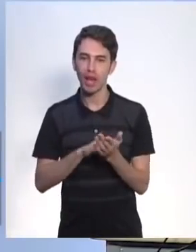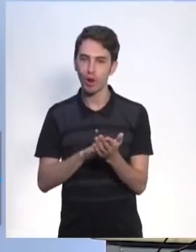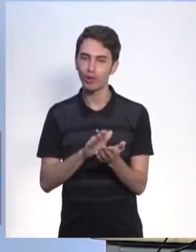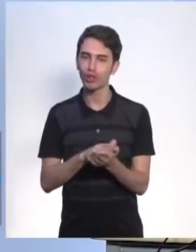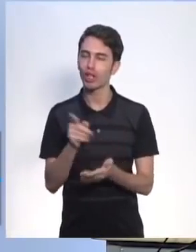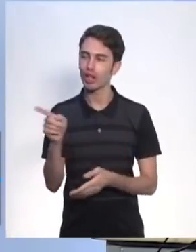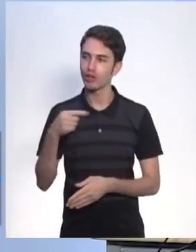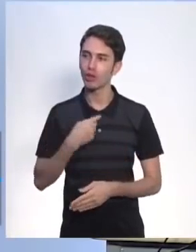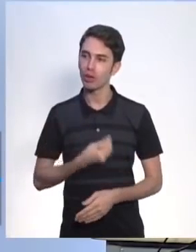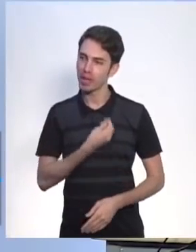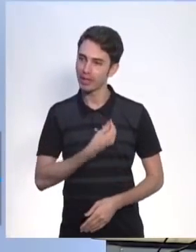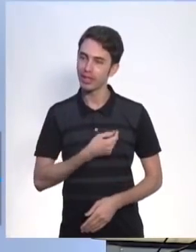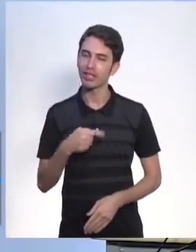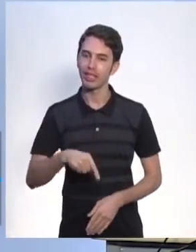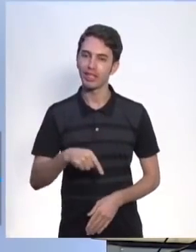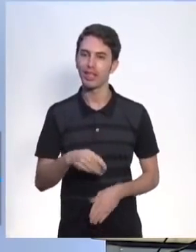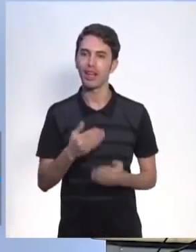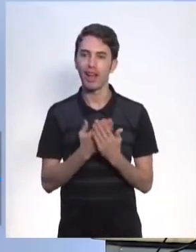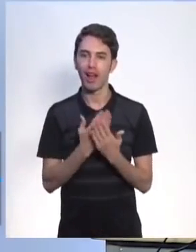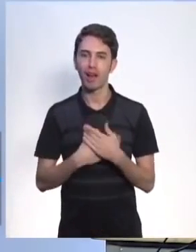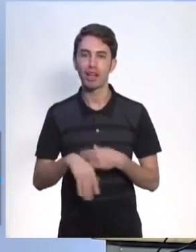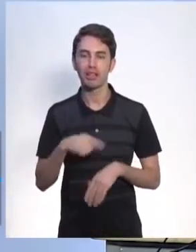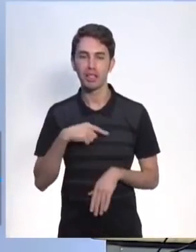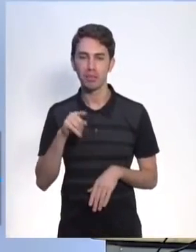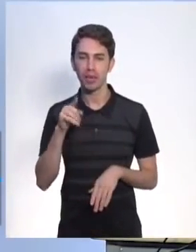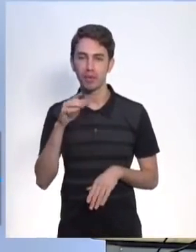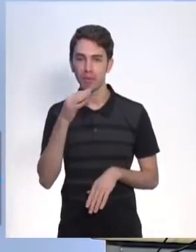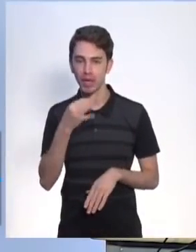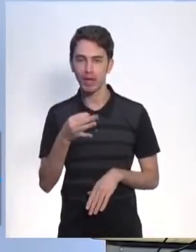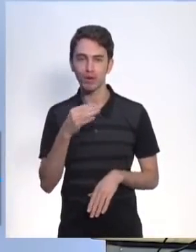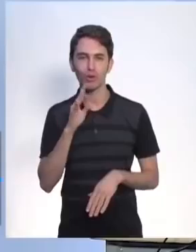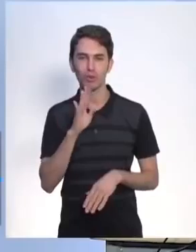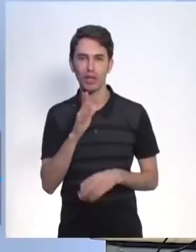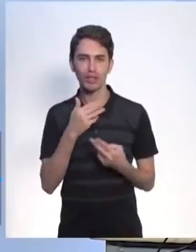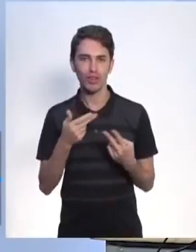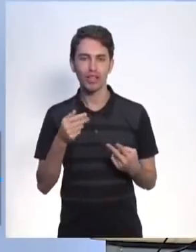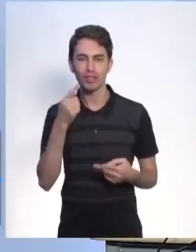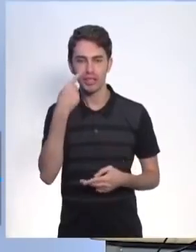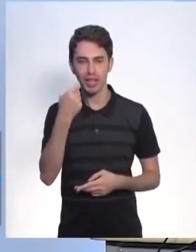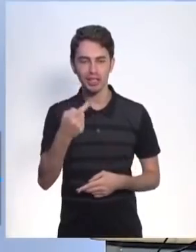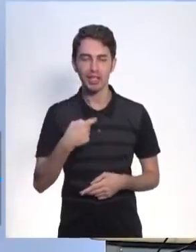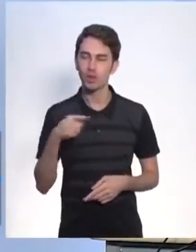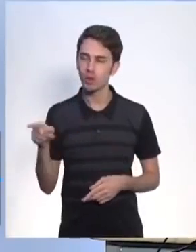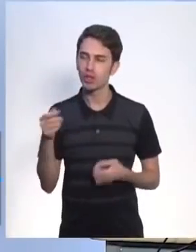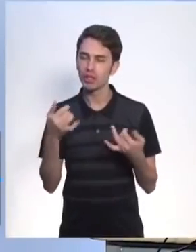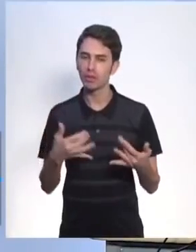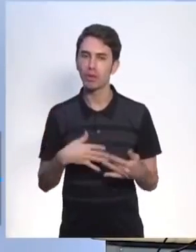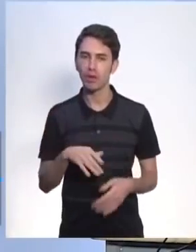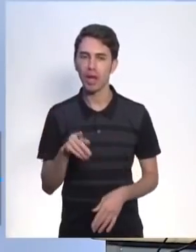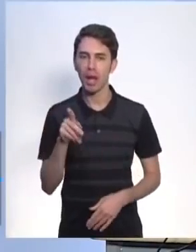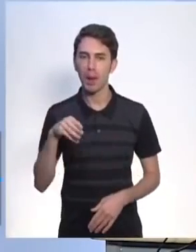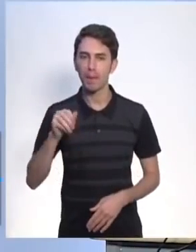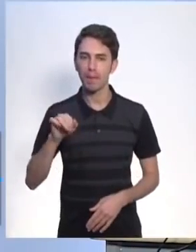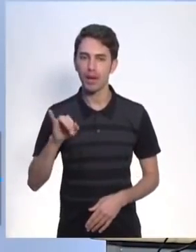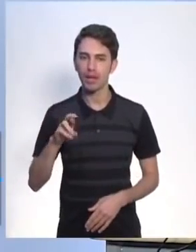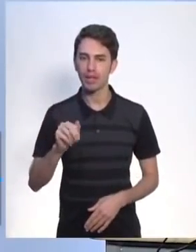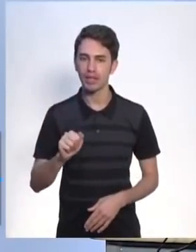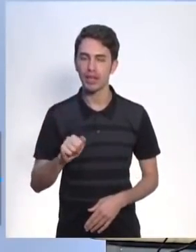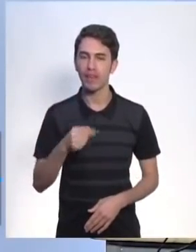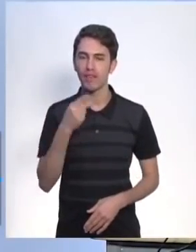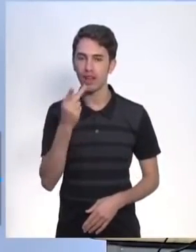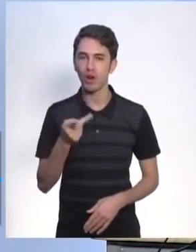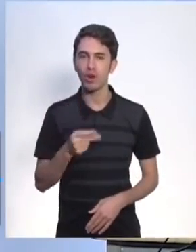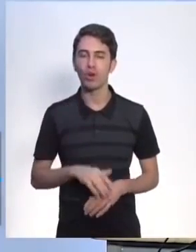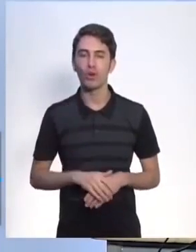sua presença aqui na aula. E eu peguei alguns comentários muito interessantes com o que você falou. Por exemplo, a professora Maria José